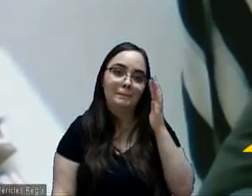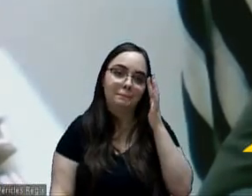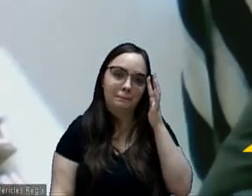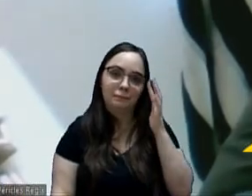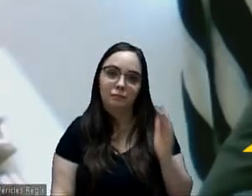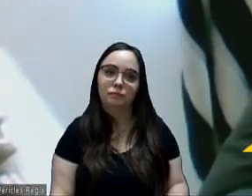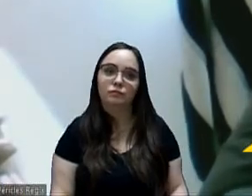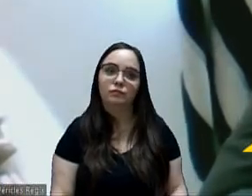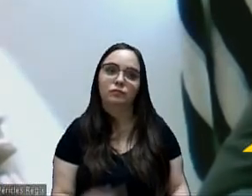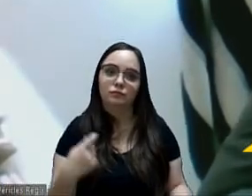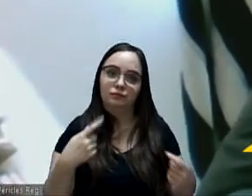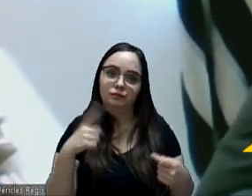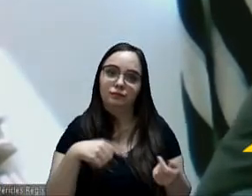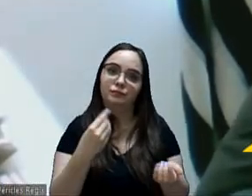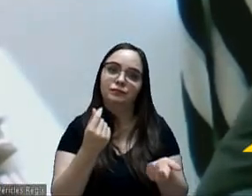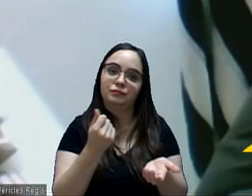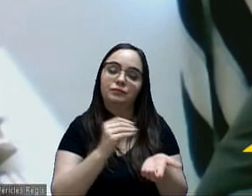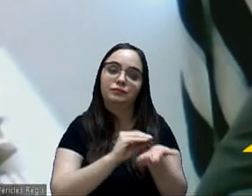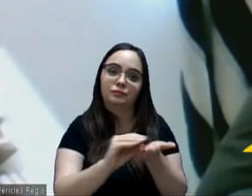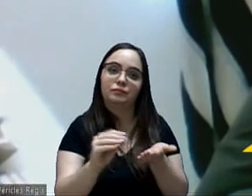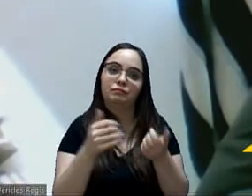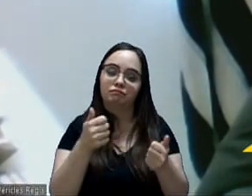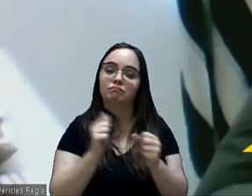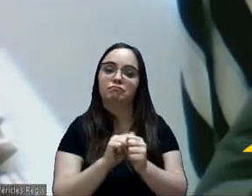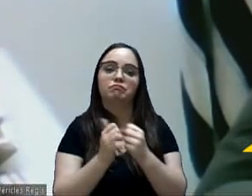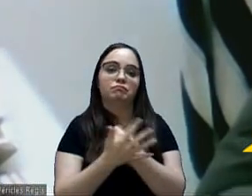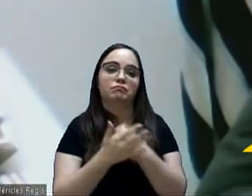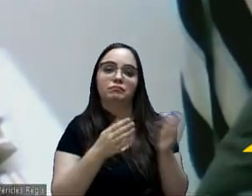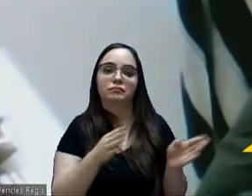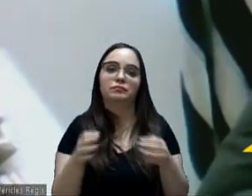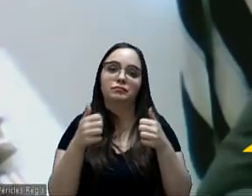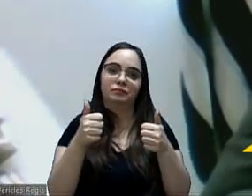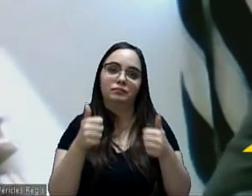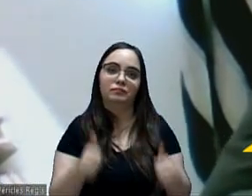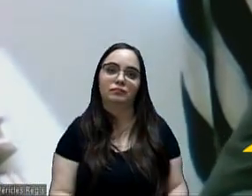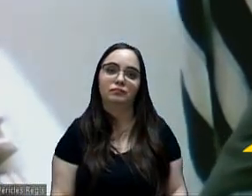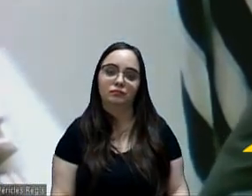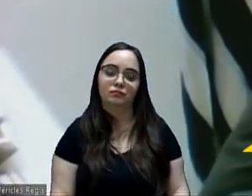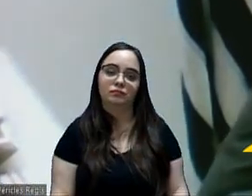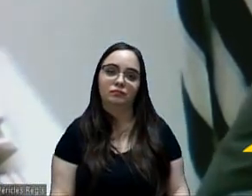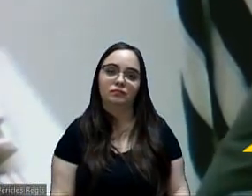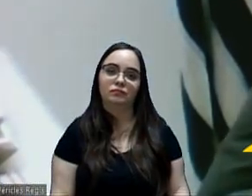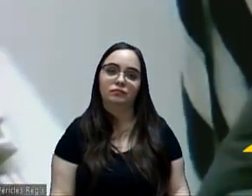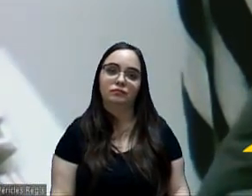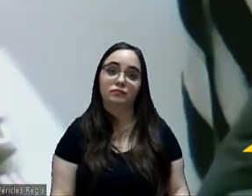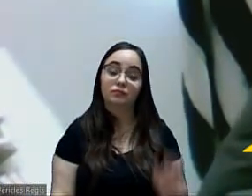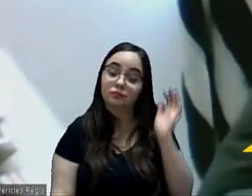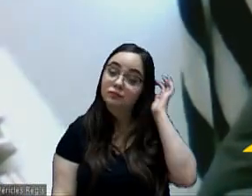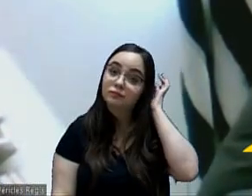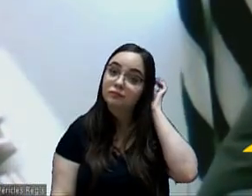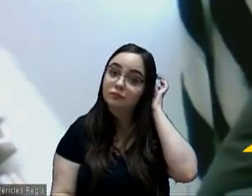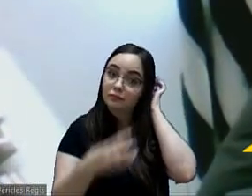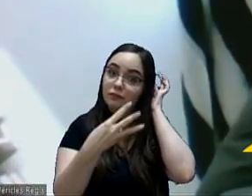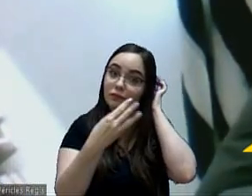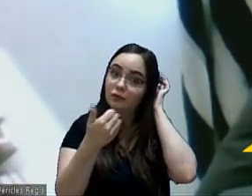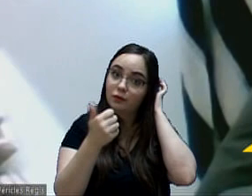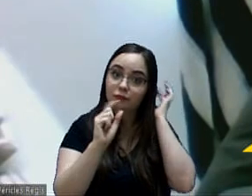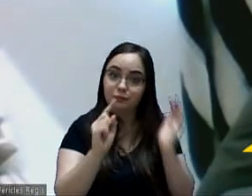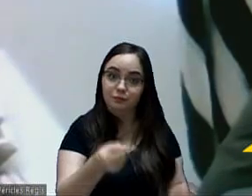para passar bem essa pandemia. Se Deus quiser, a gente é o que a gente quer aqui. Realmente, esses 31 milhões,